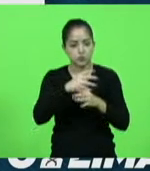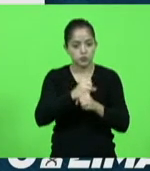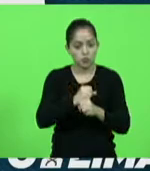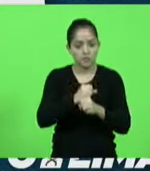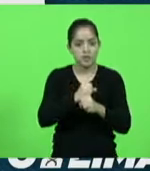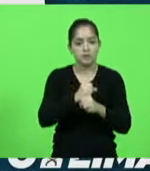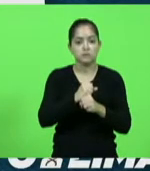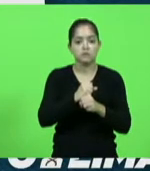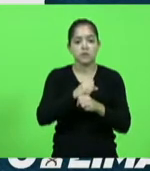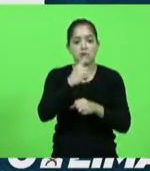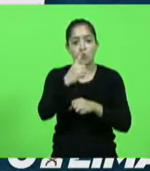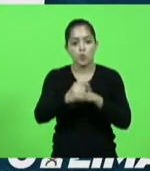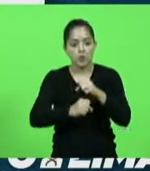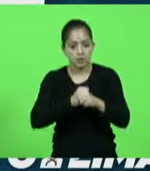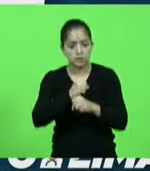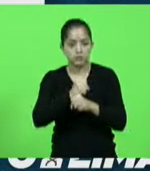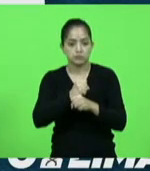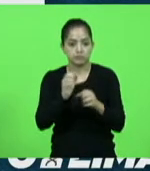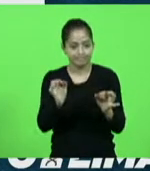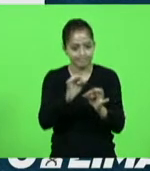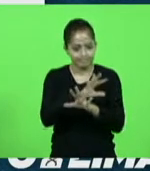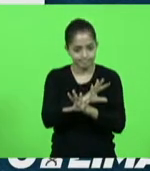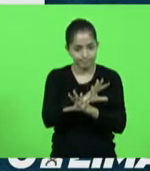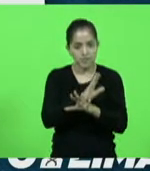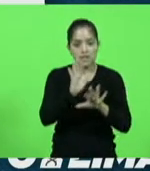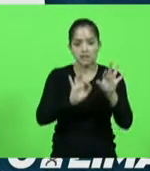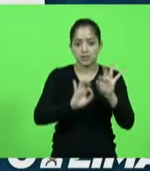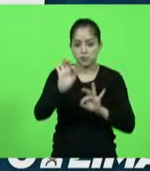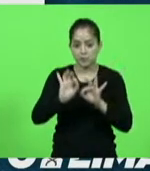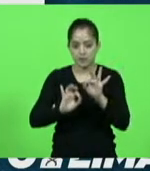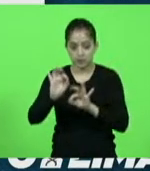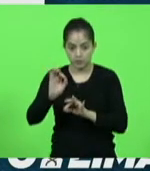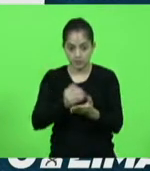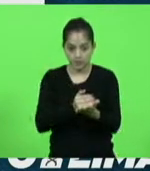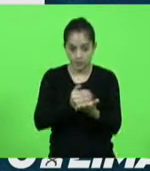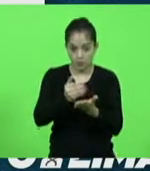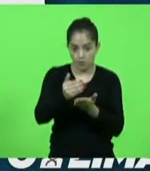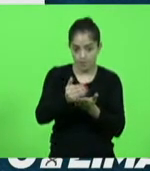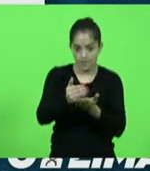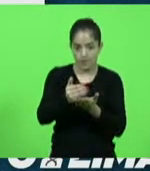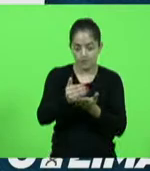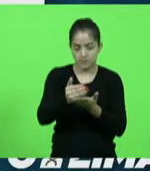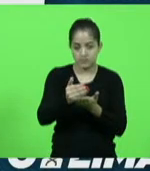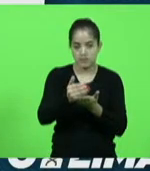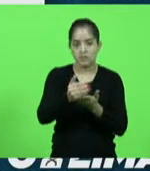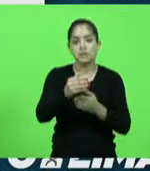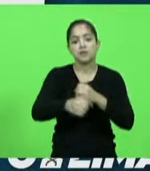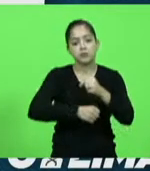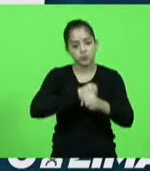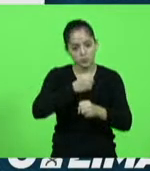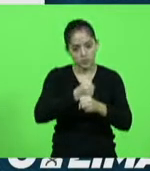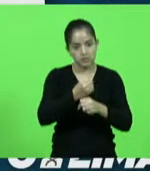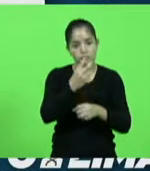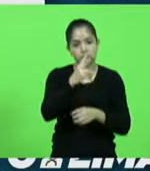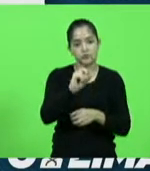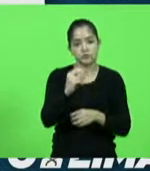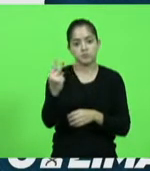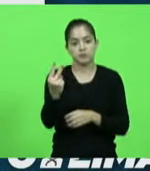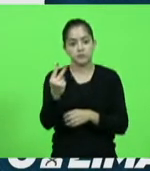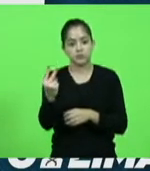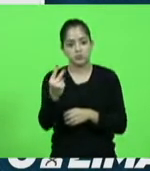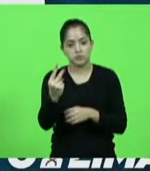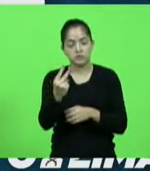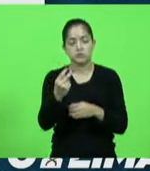tem o planejamento para que ela inicie-se no primeiro semestre de 2022. Ali dentro serão atendidos